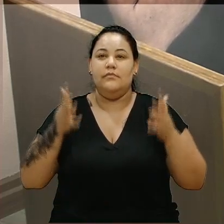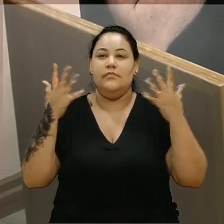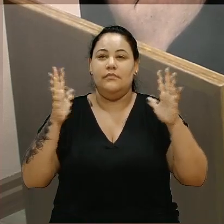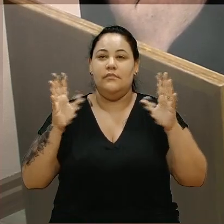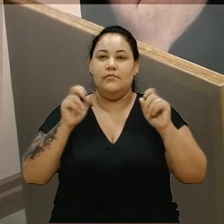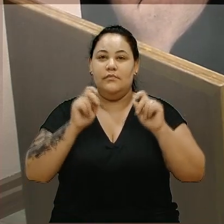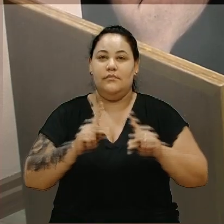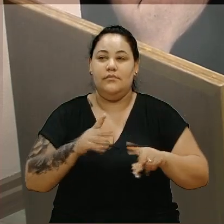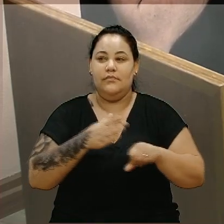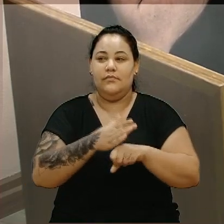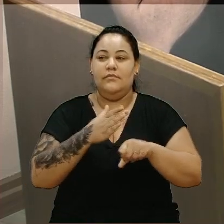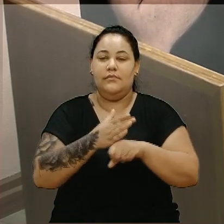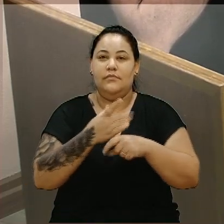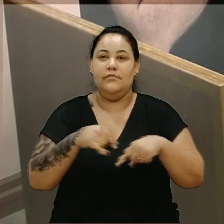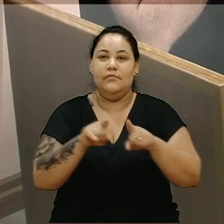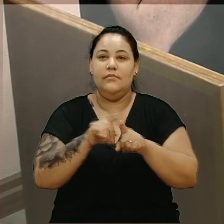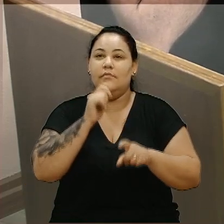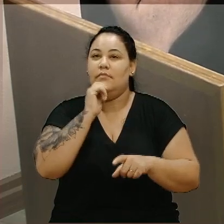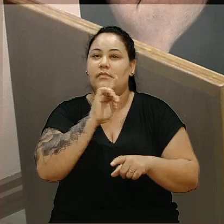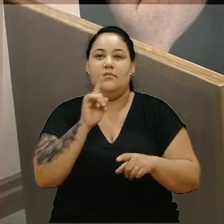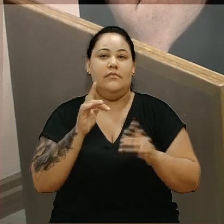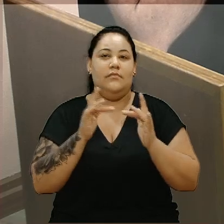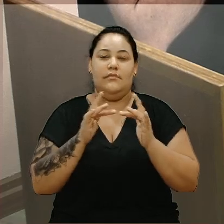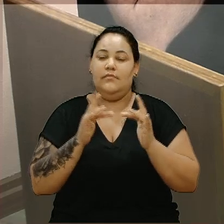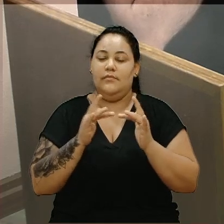neste mandato, né, que eu não tive contato ainda, mas